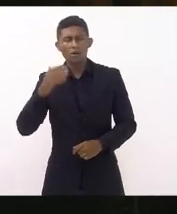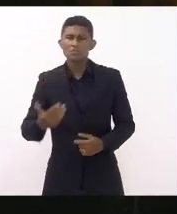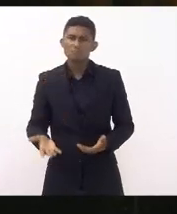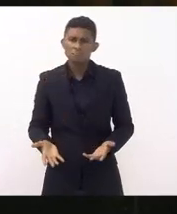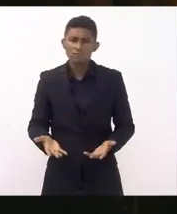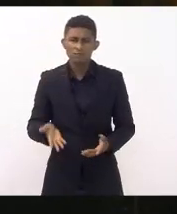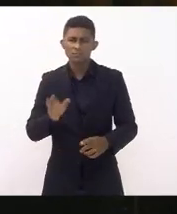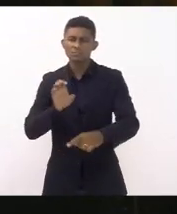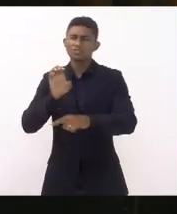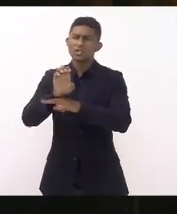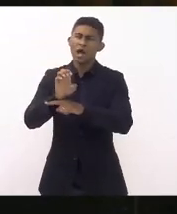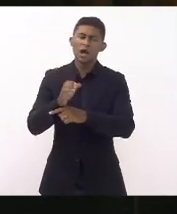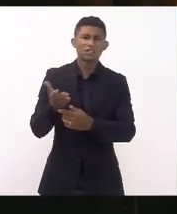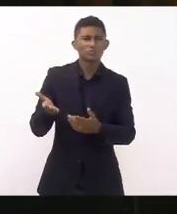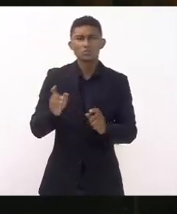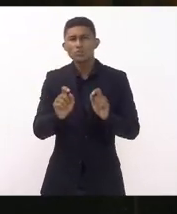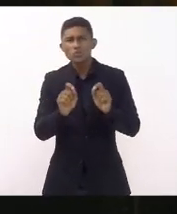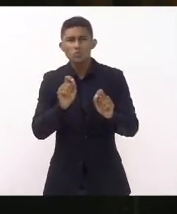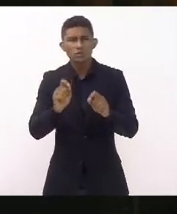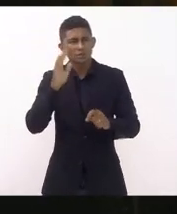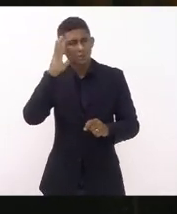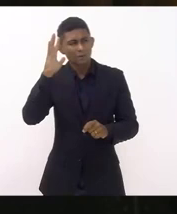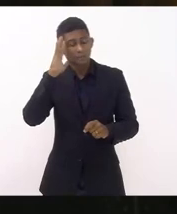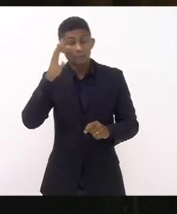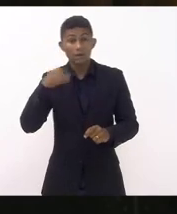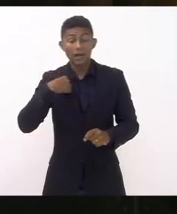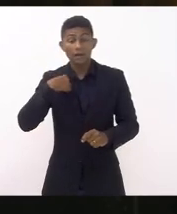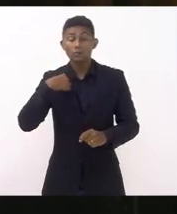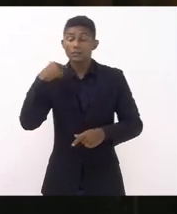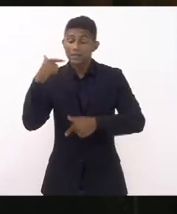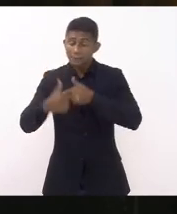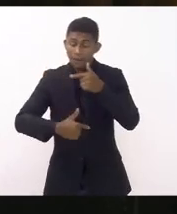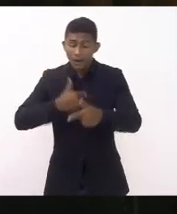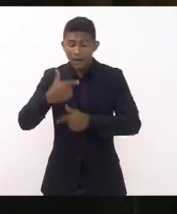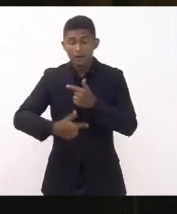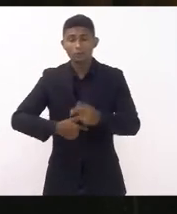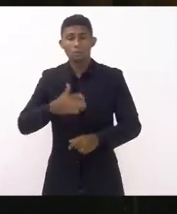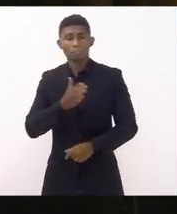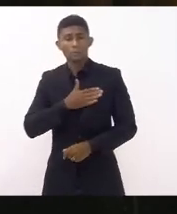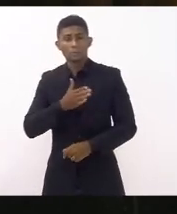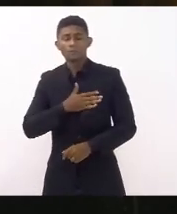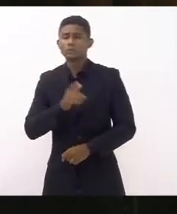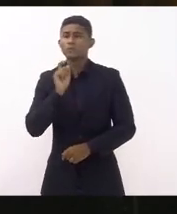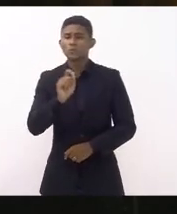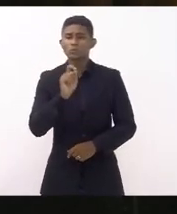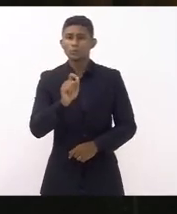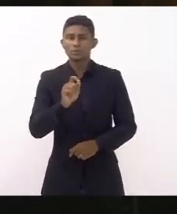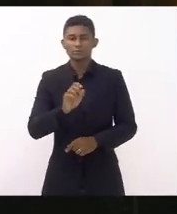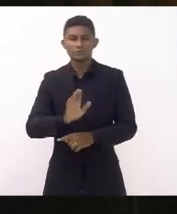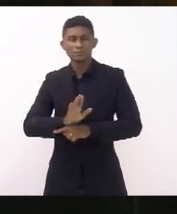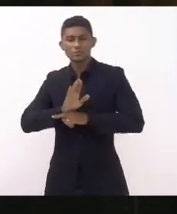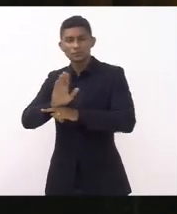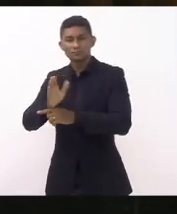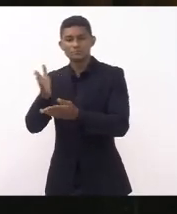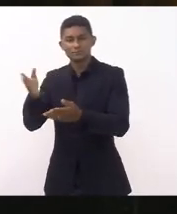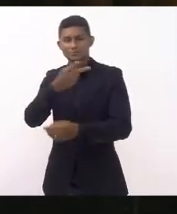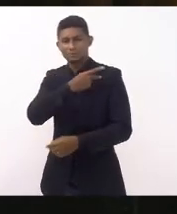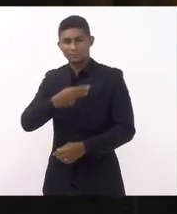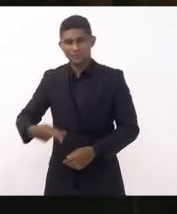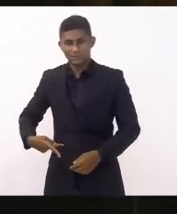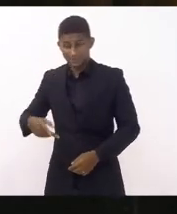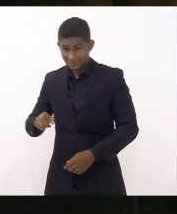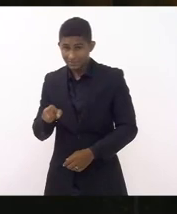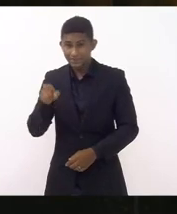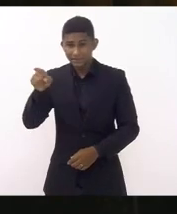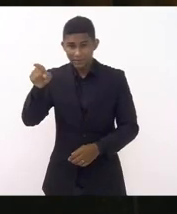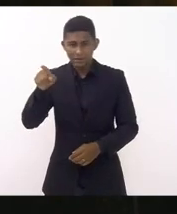viabilizando o Estado, o meu trabalho, deputada Tia Ju, é ajudar o nosso presidente a continuar a